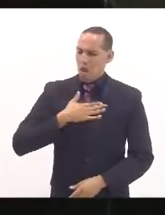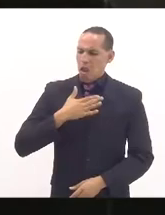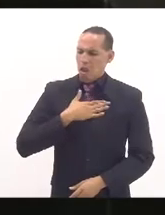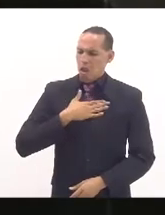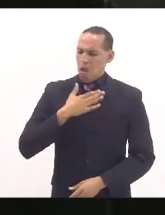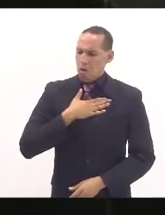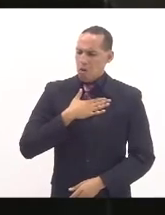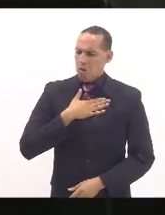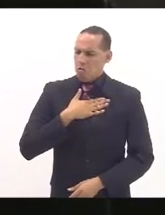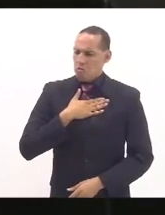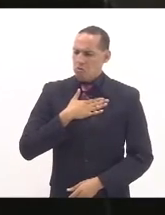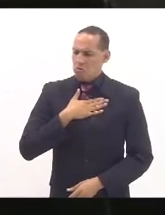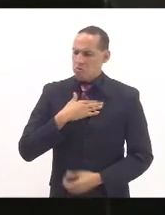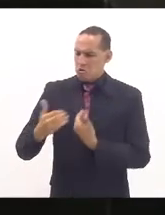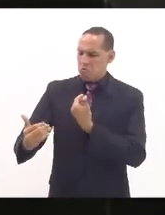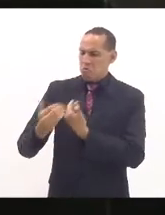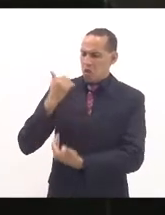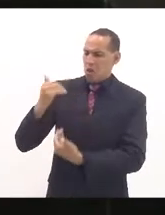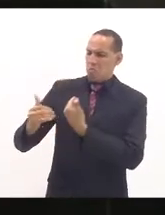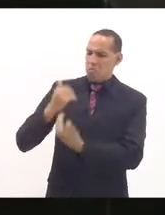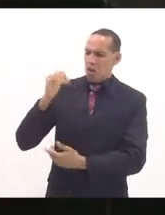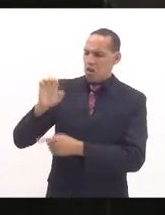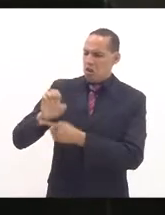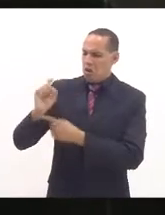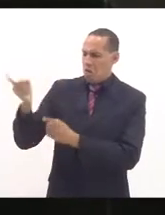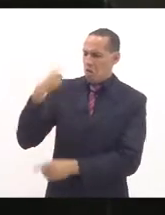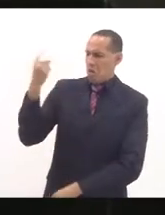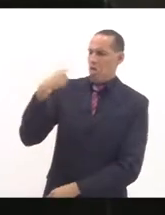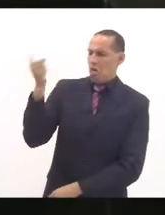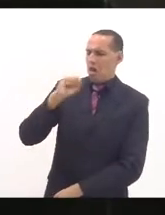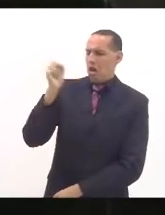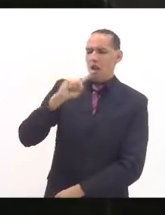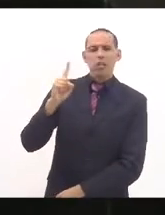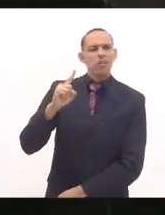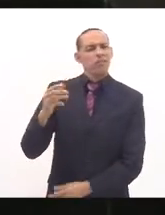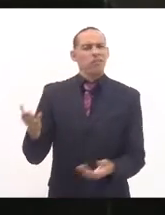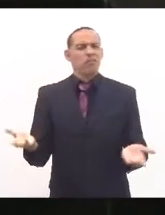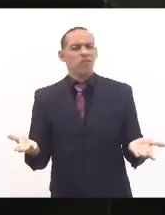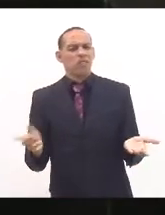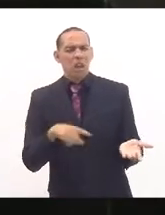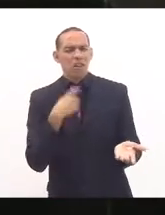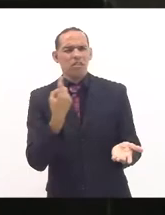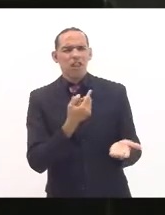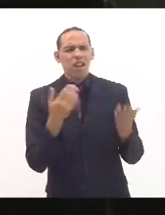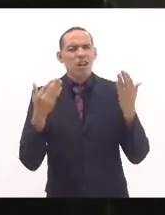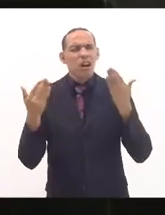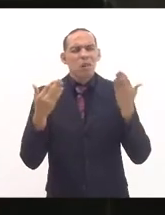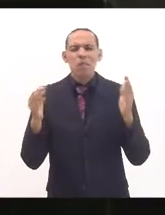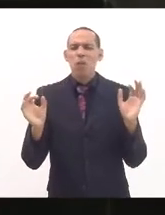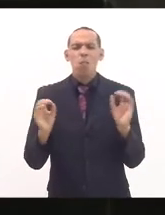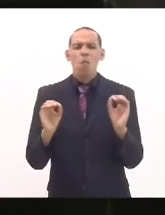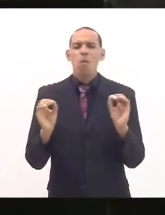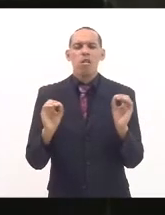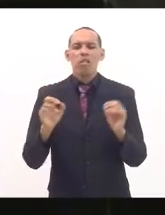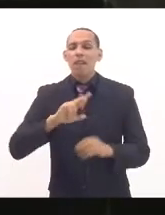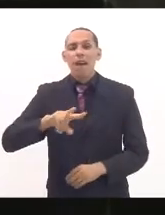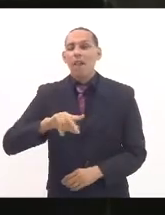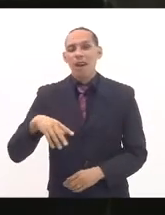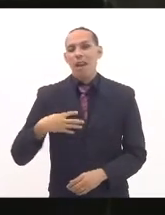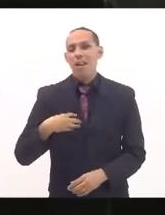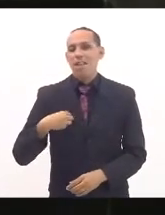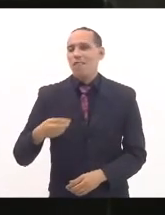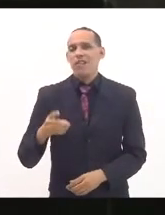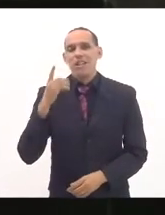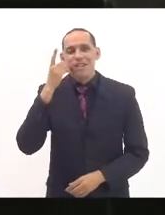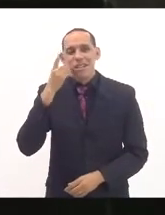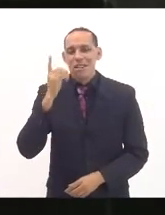vão seguir orientação de Estado? Ora, bolas, nós não estamos comparando aqui filhos de deputados,